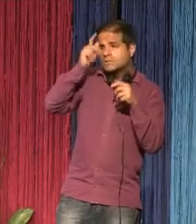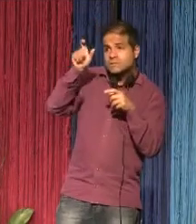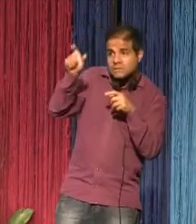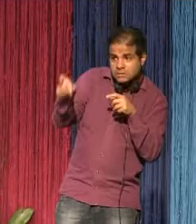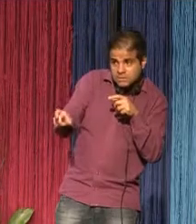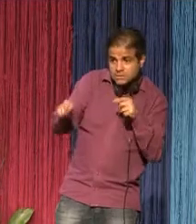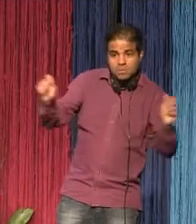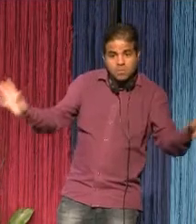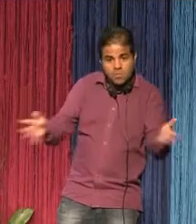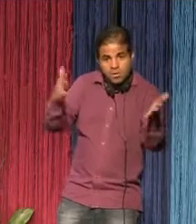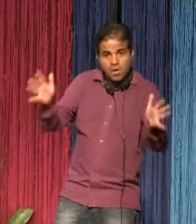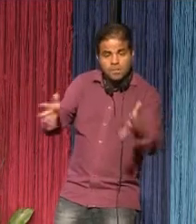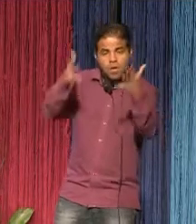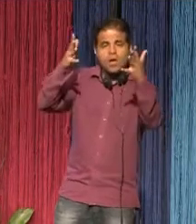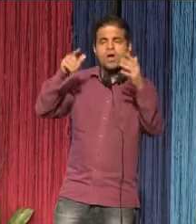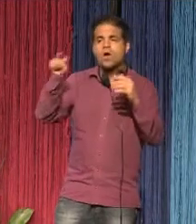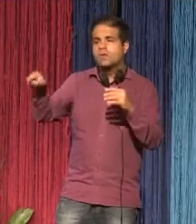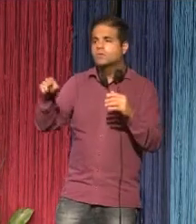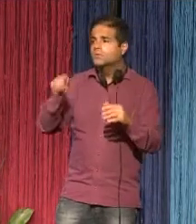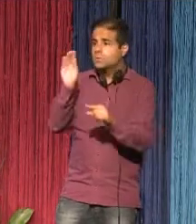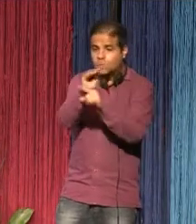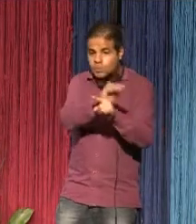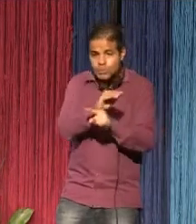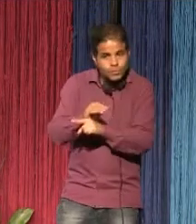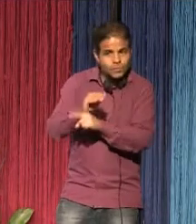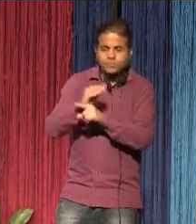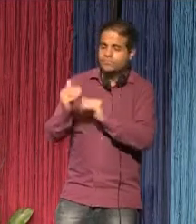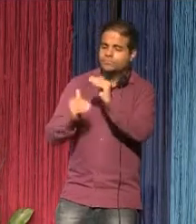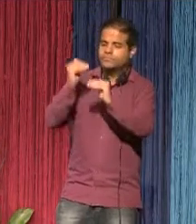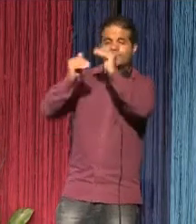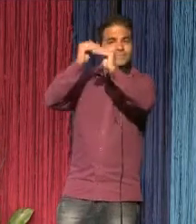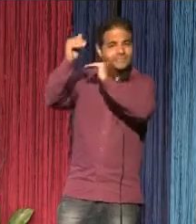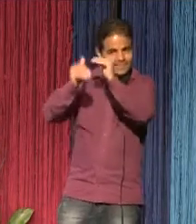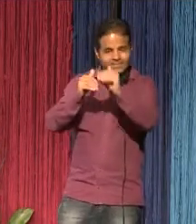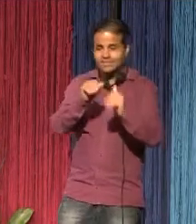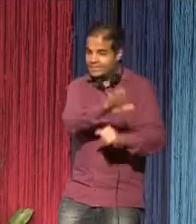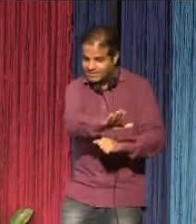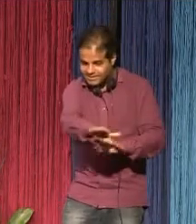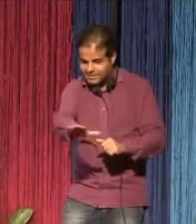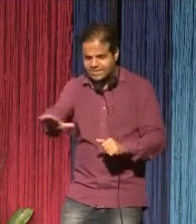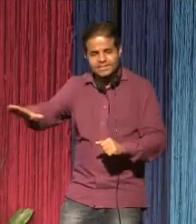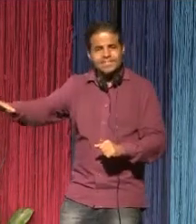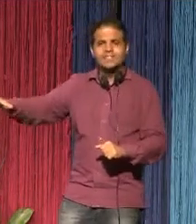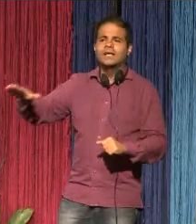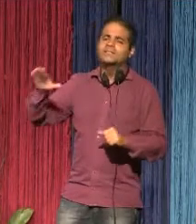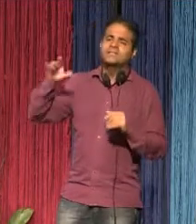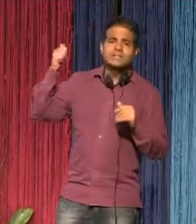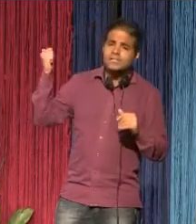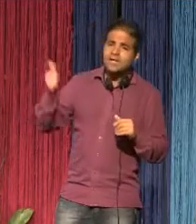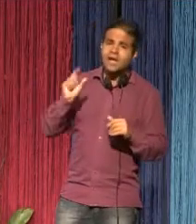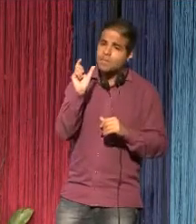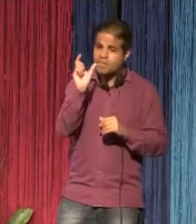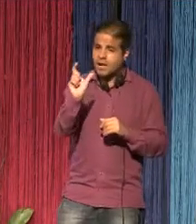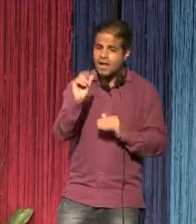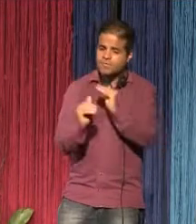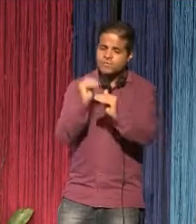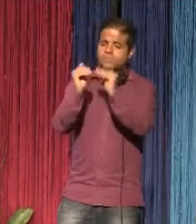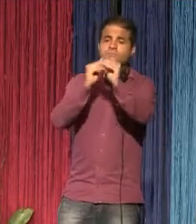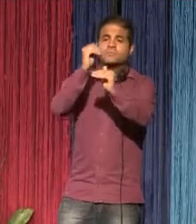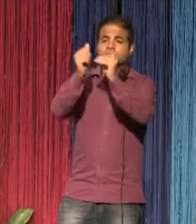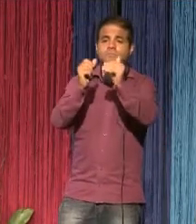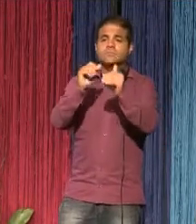daqueles que promovem, que cuidam do desenvolvimento integral das crianças e dos jovens, no caso, a palavra é